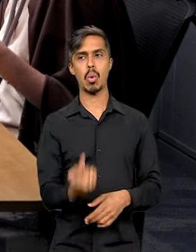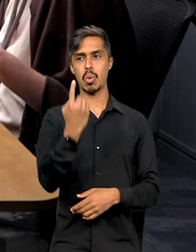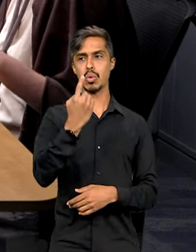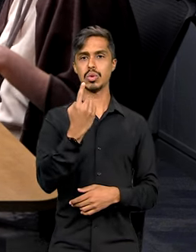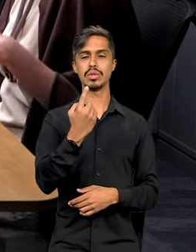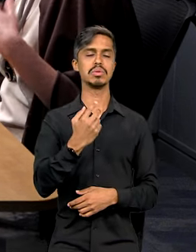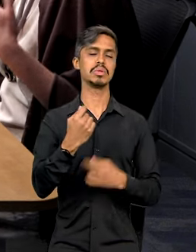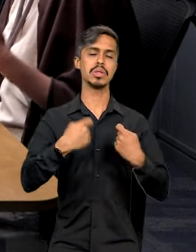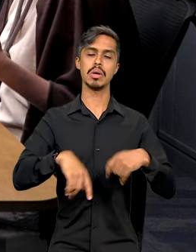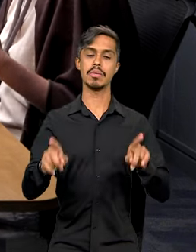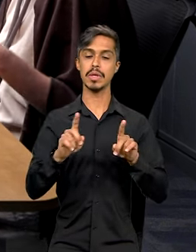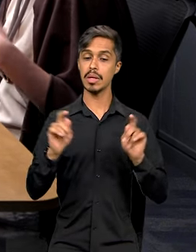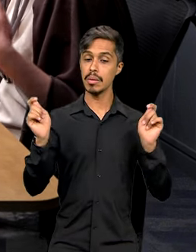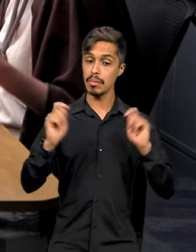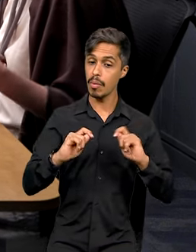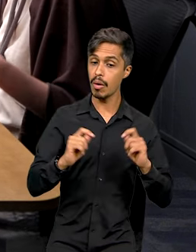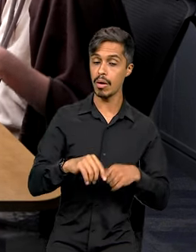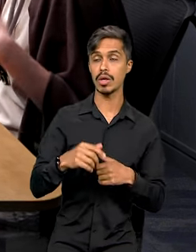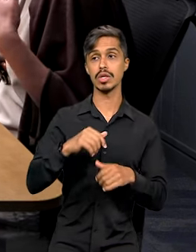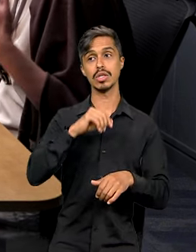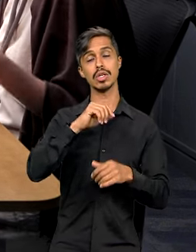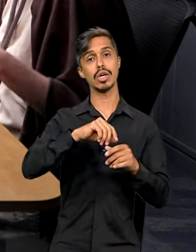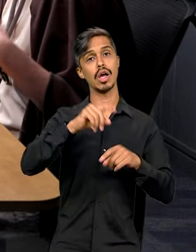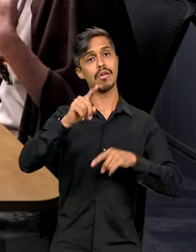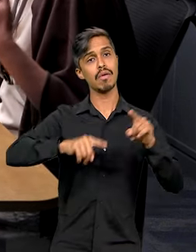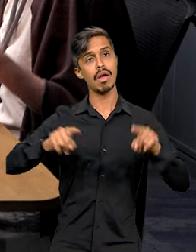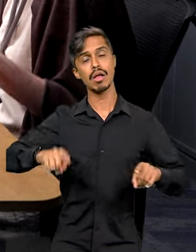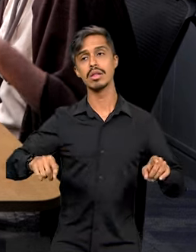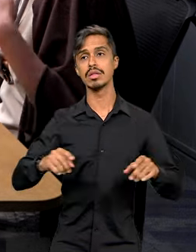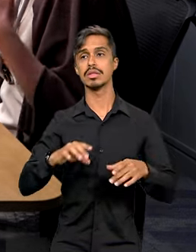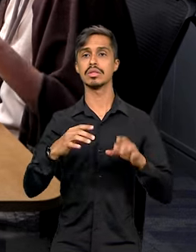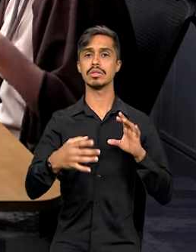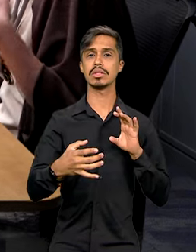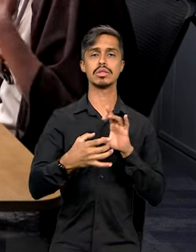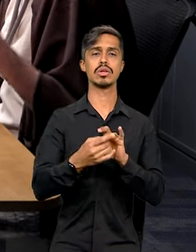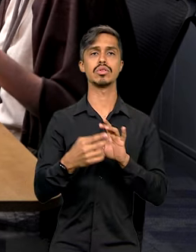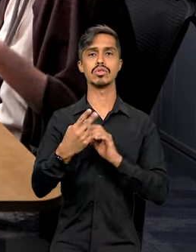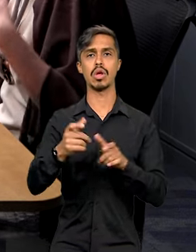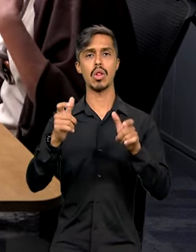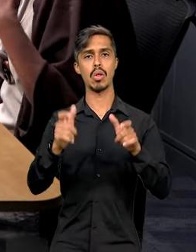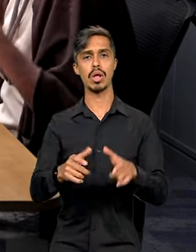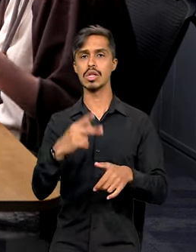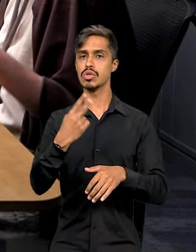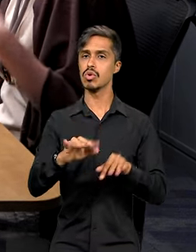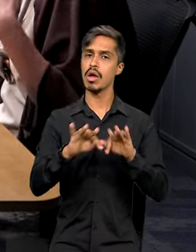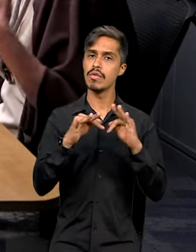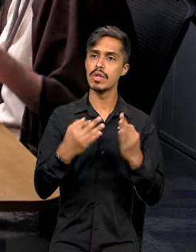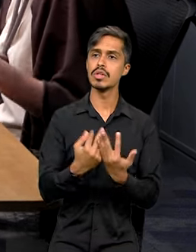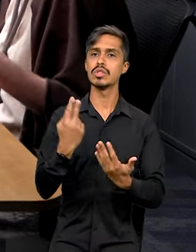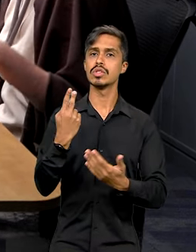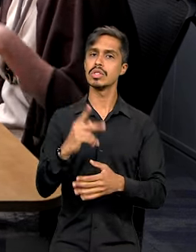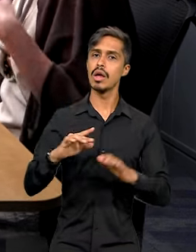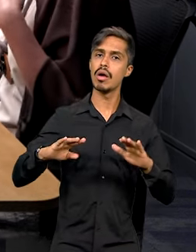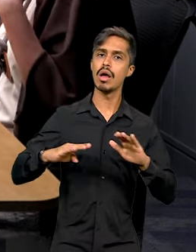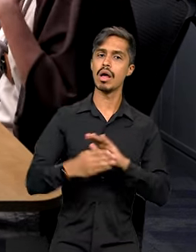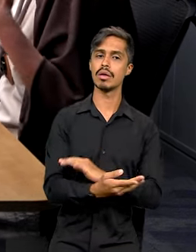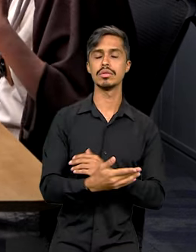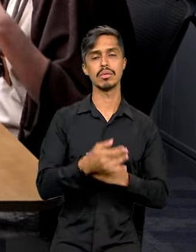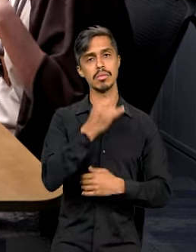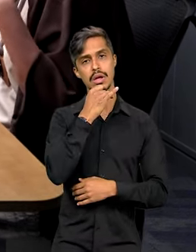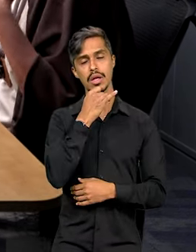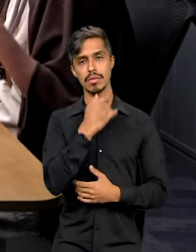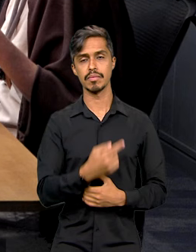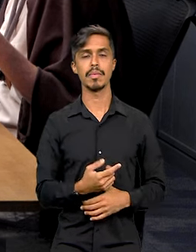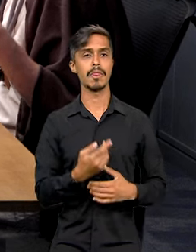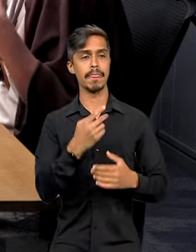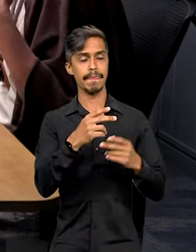único ele pode ser um prato que varia de acordo com o seu local de residência da sua família os seus hábitos então